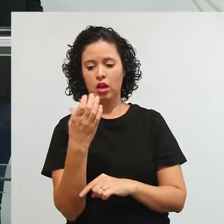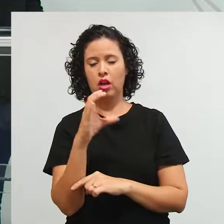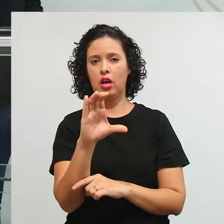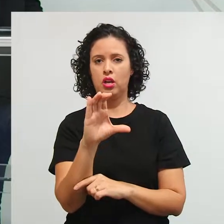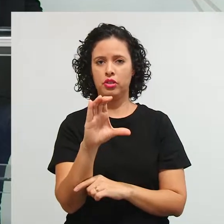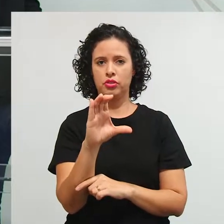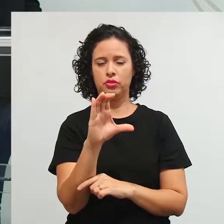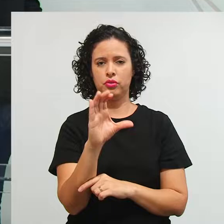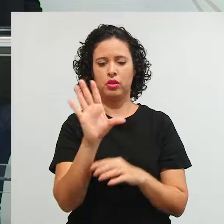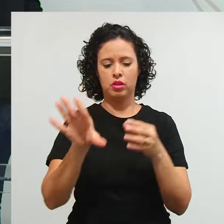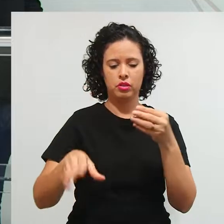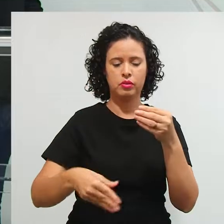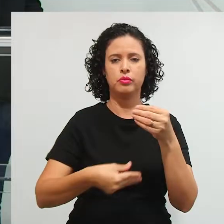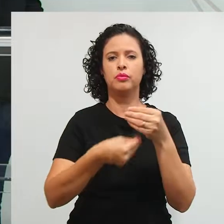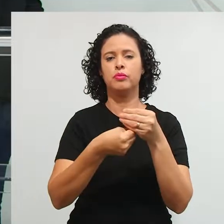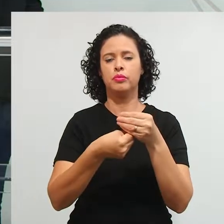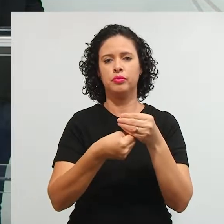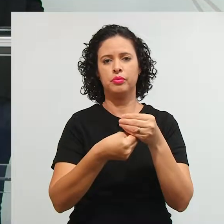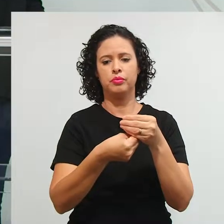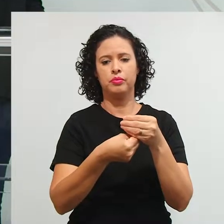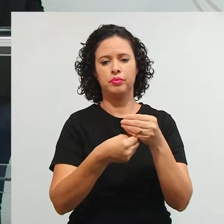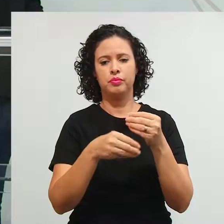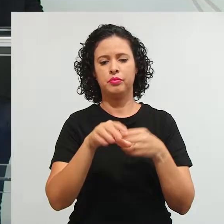crédito adicional